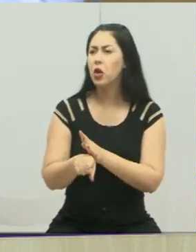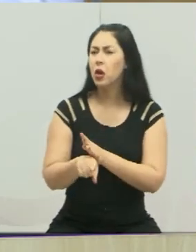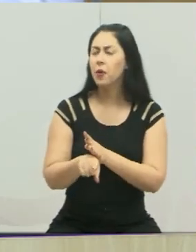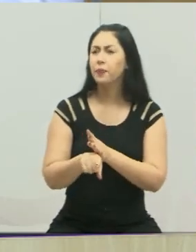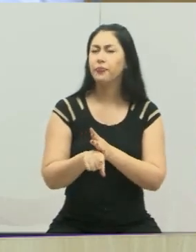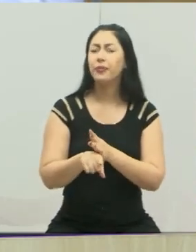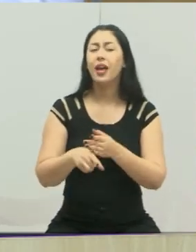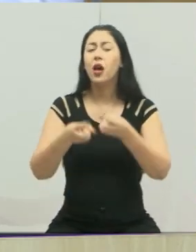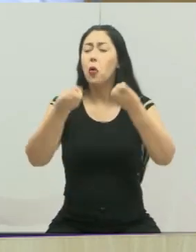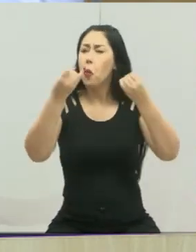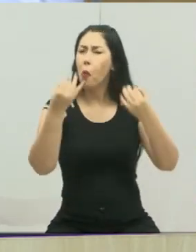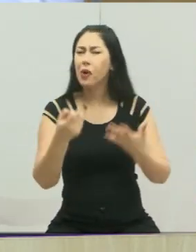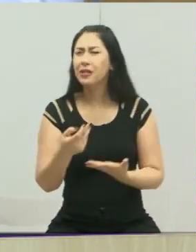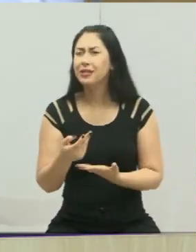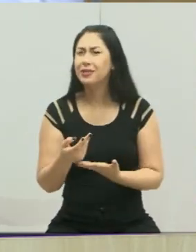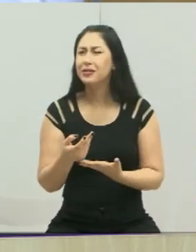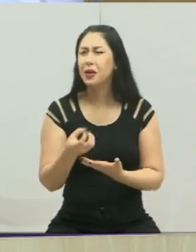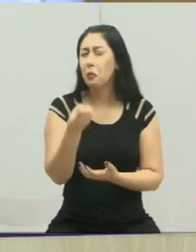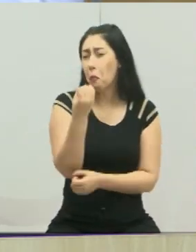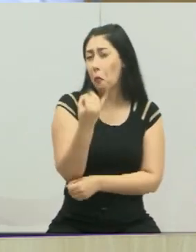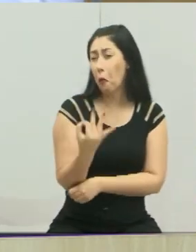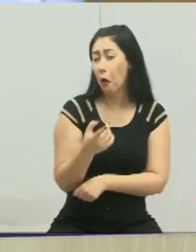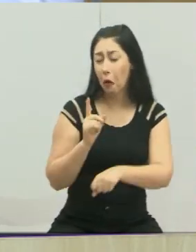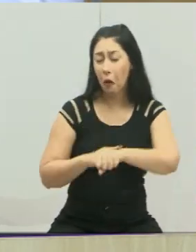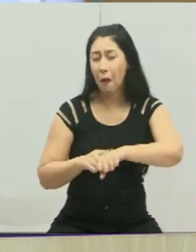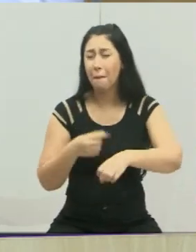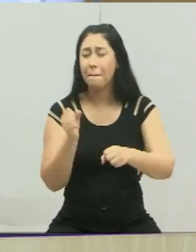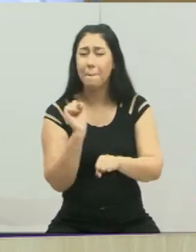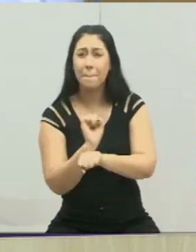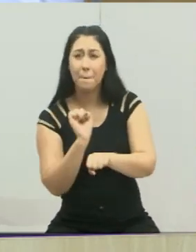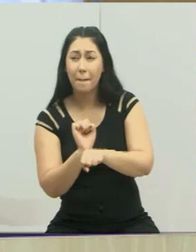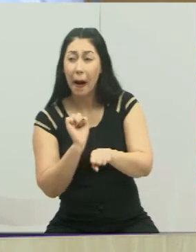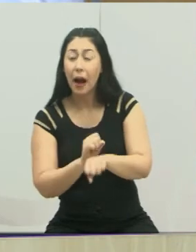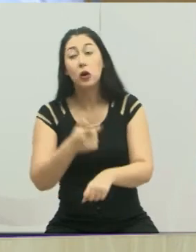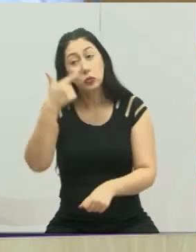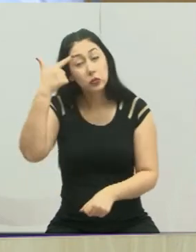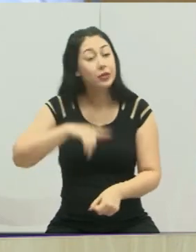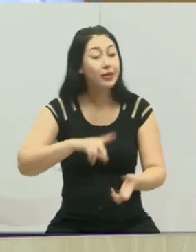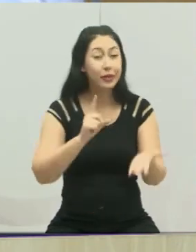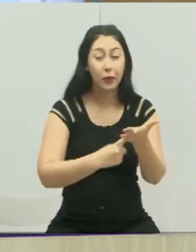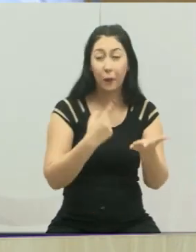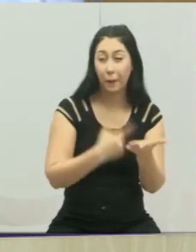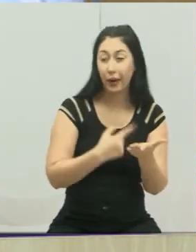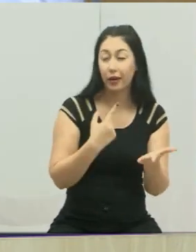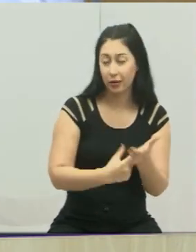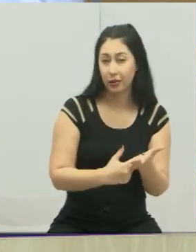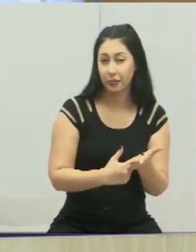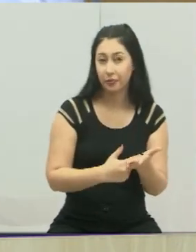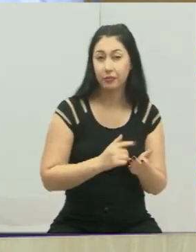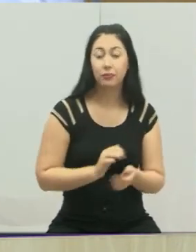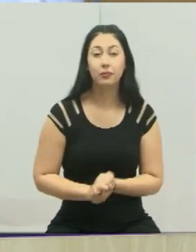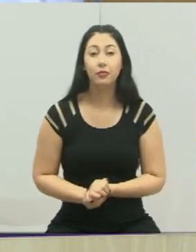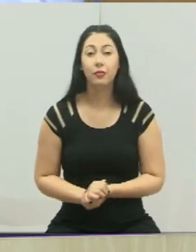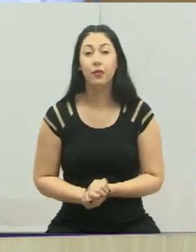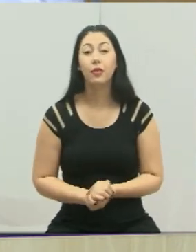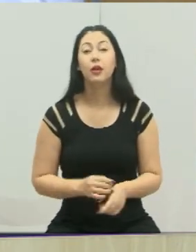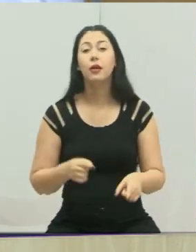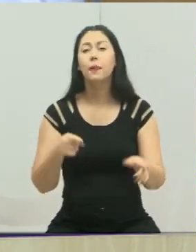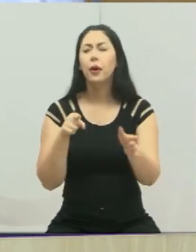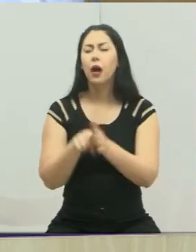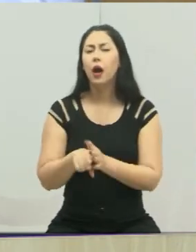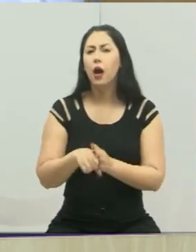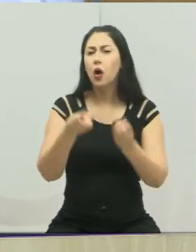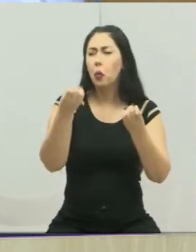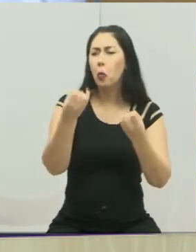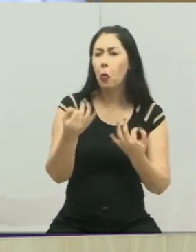Existe demanda reprimida? Quantas pessoas aguardam consulta? Sexto, quantos psicólogos trabalham na rede municipal de saúde atualmente?